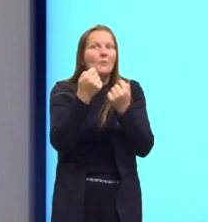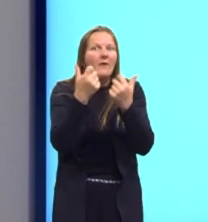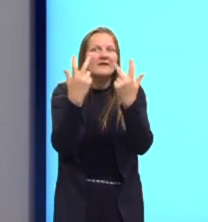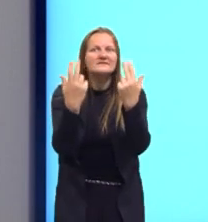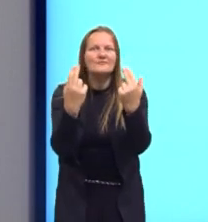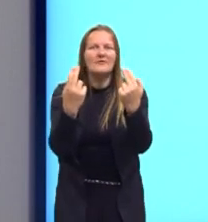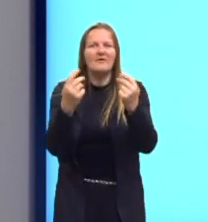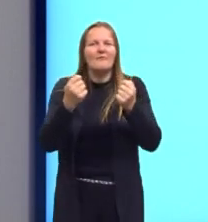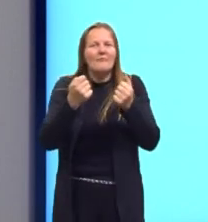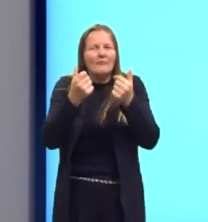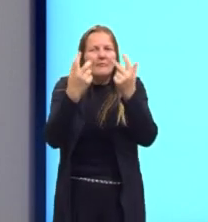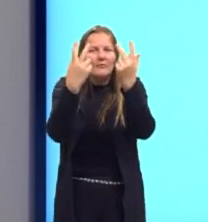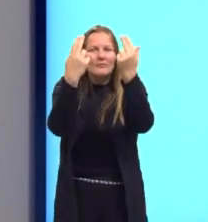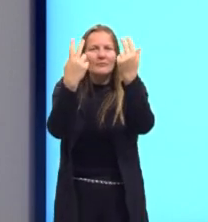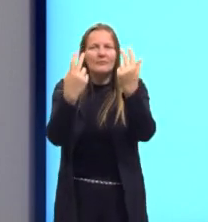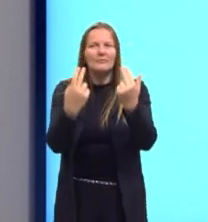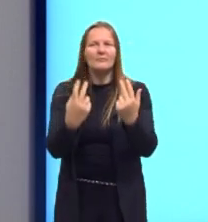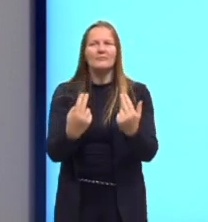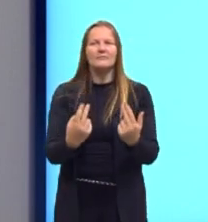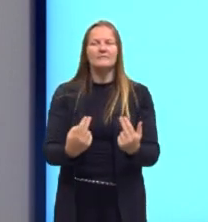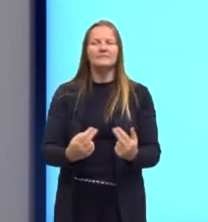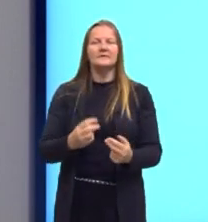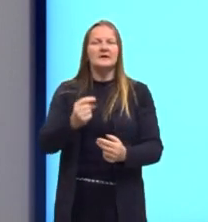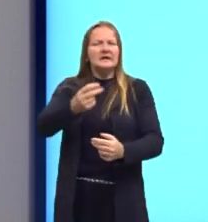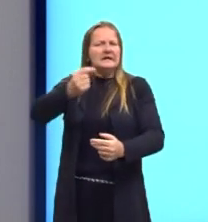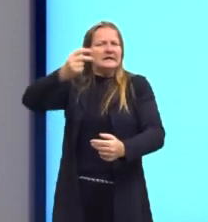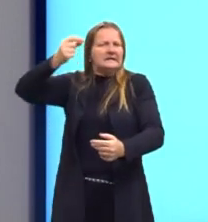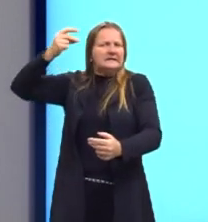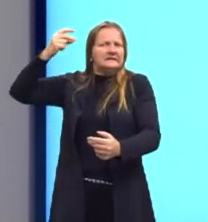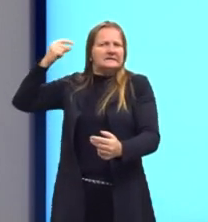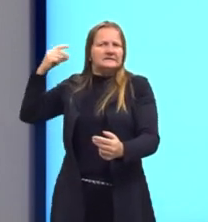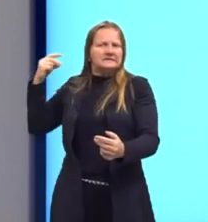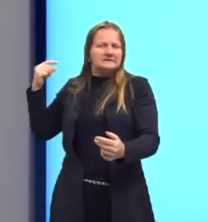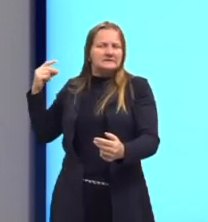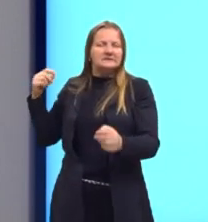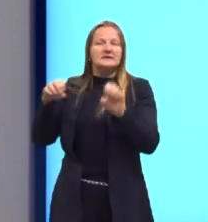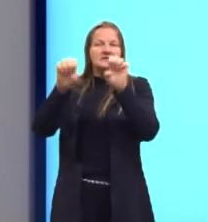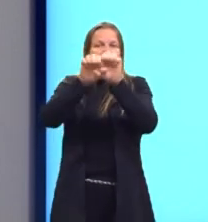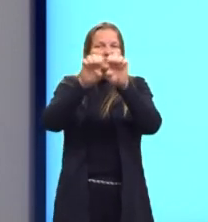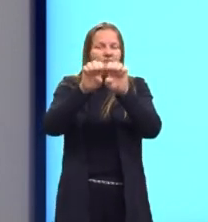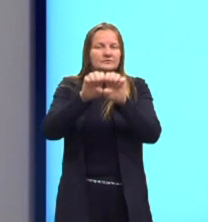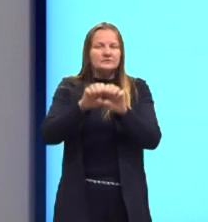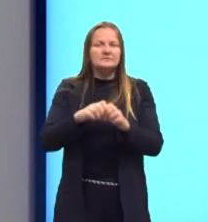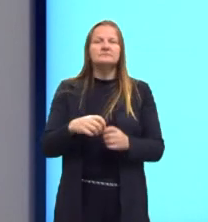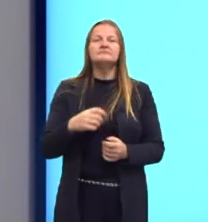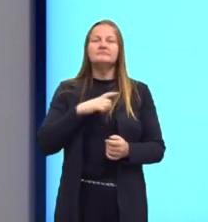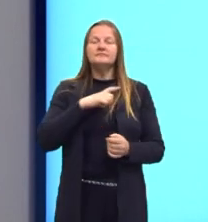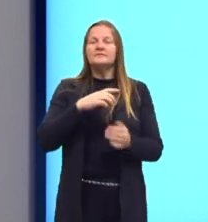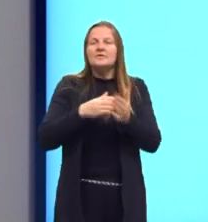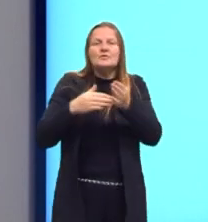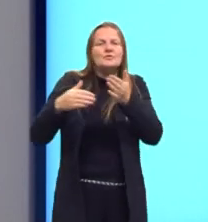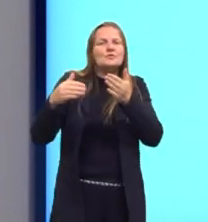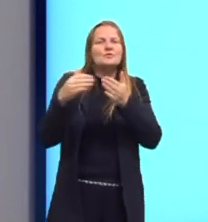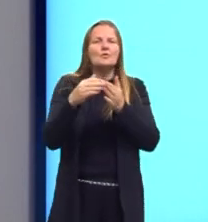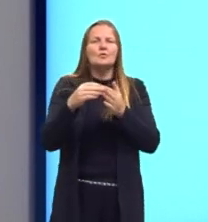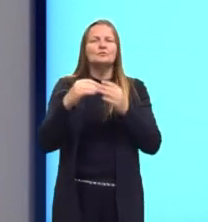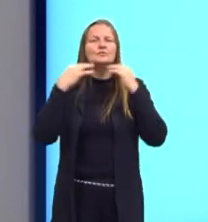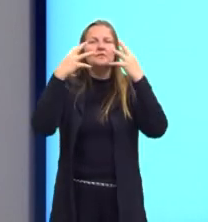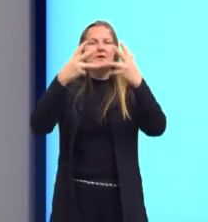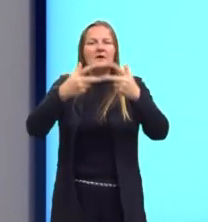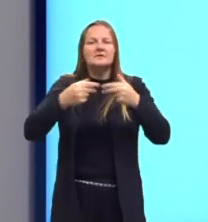desses seres vivos os membros anteriores que são o caso dessas estruturas aqui de todos esses